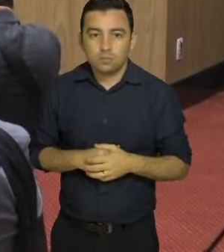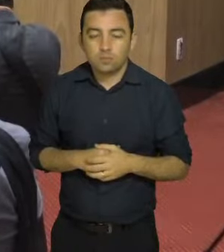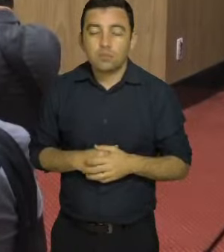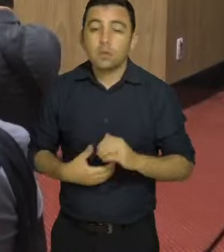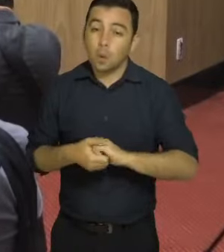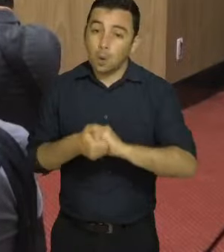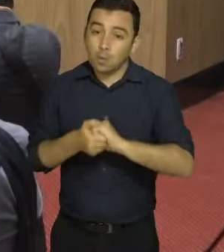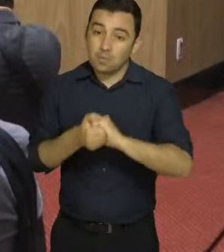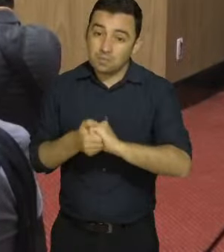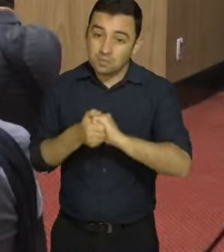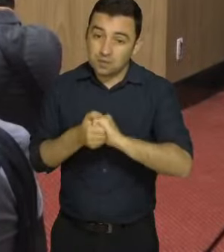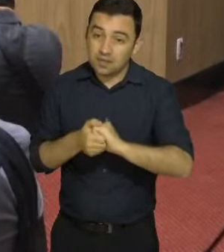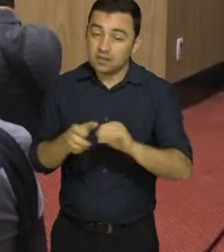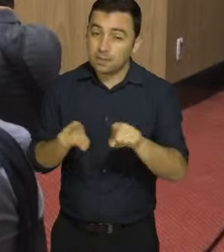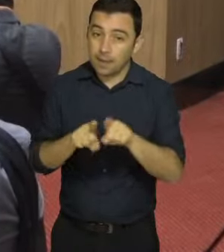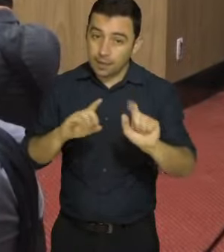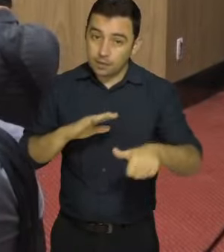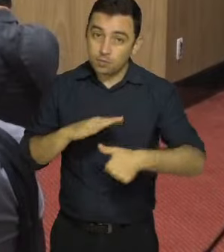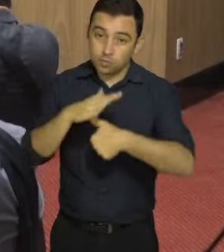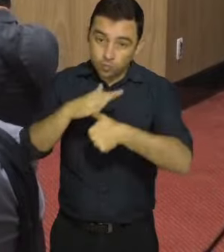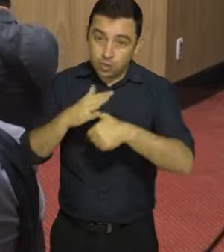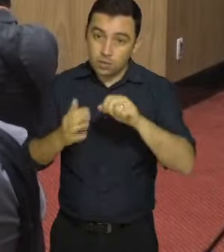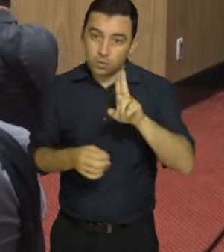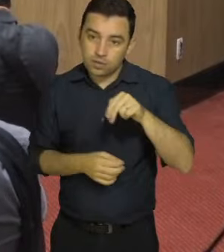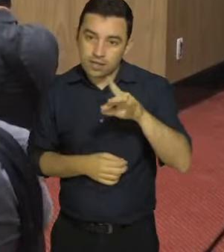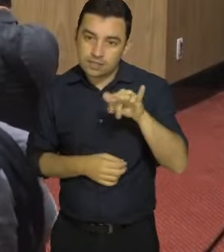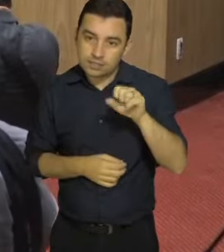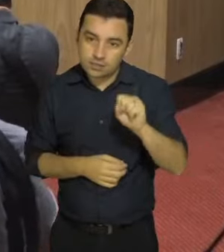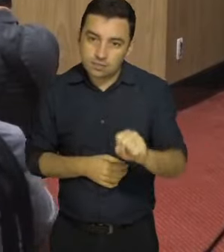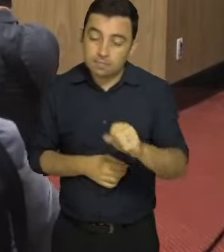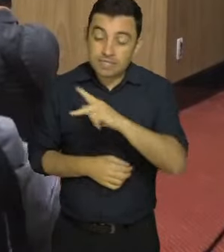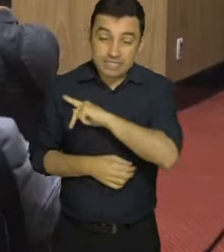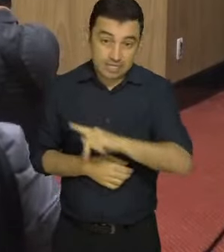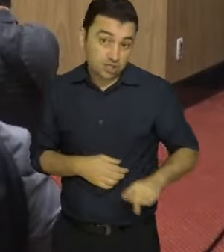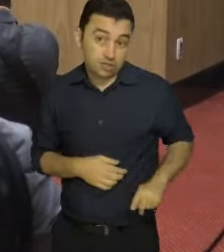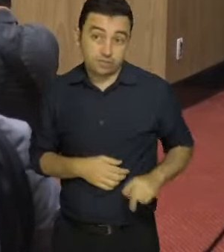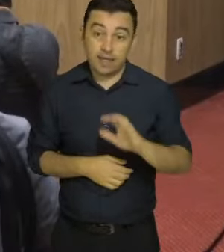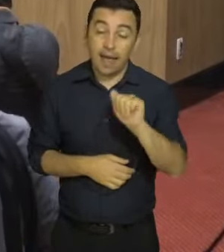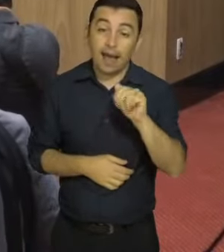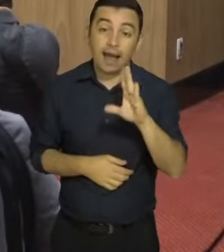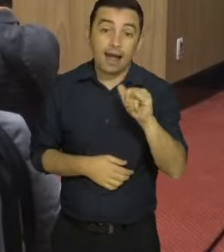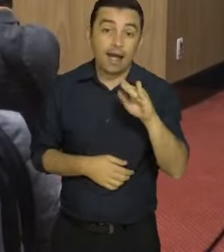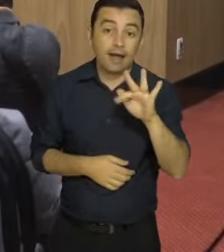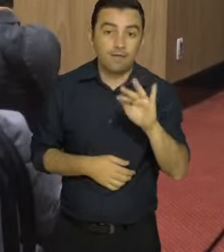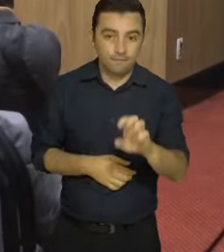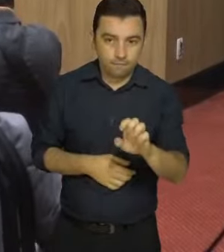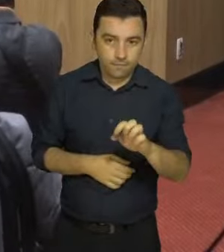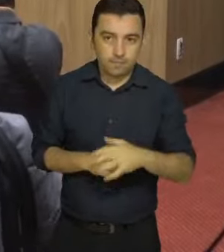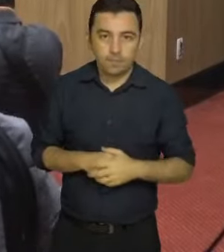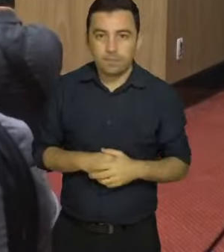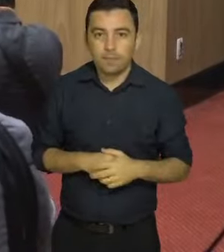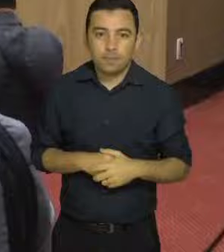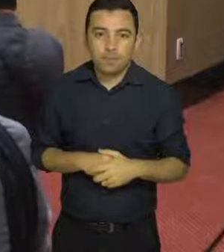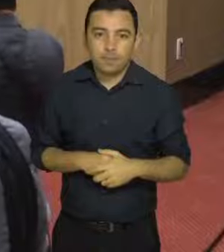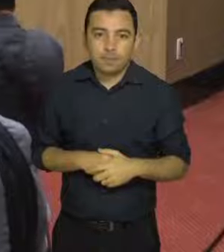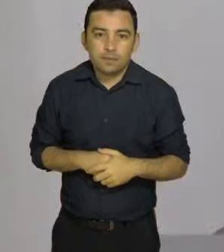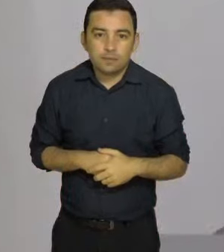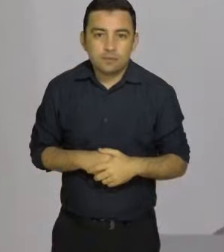Cumprimento a reitora da Unesc, presidente da CAF, professora Luciane Sereta,